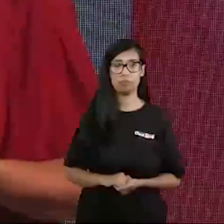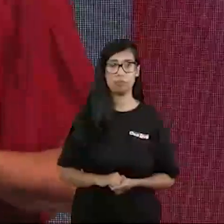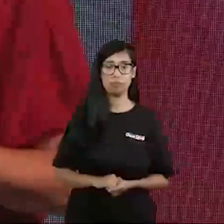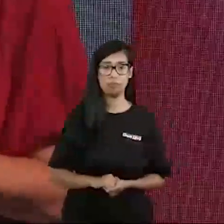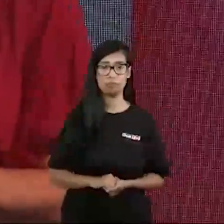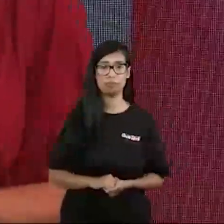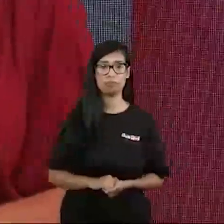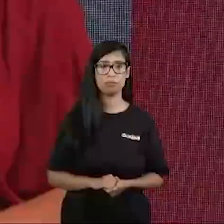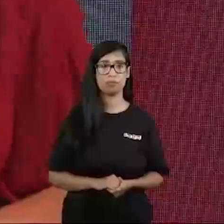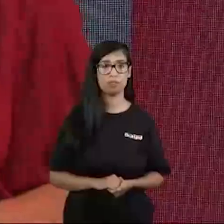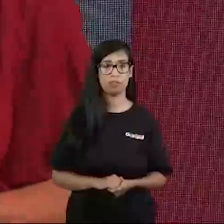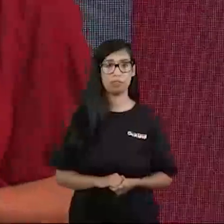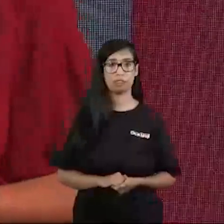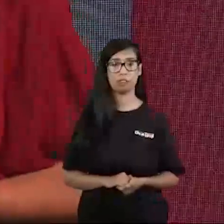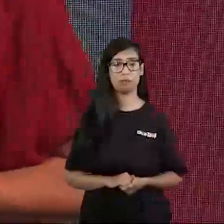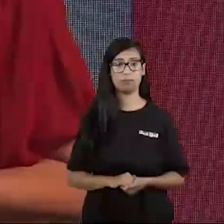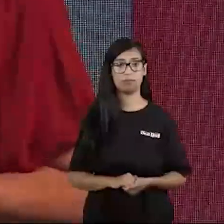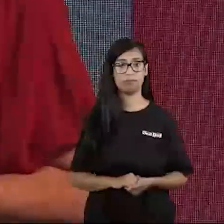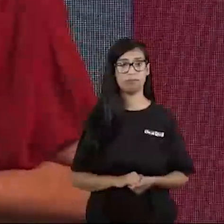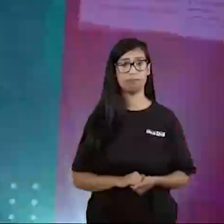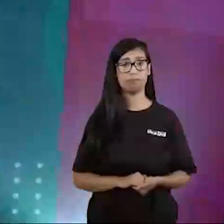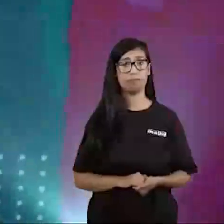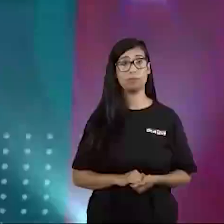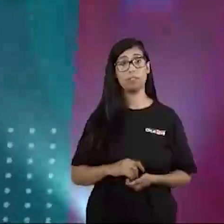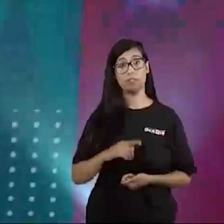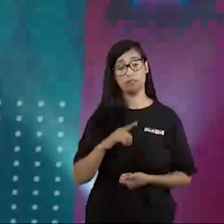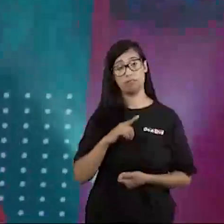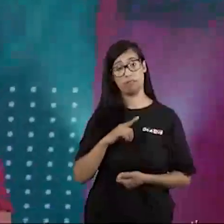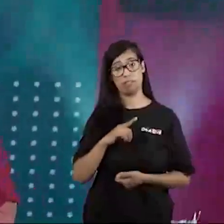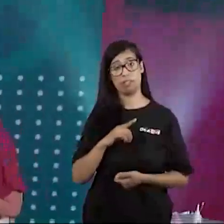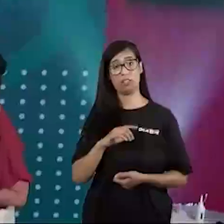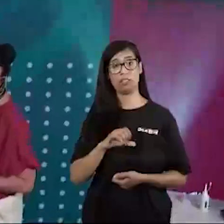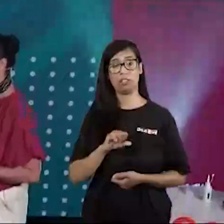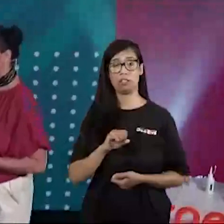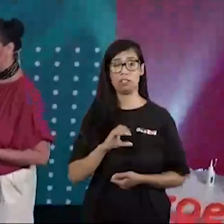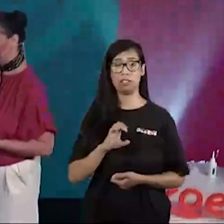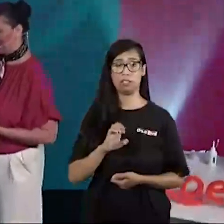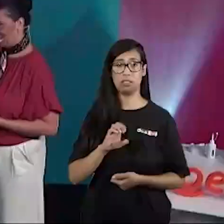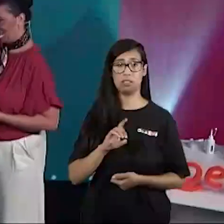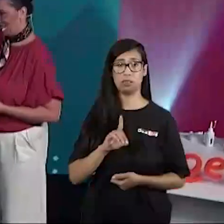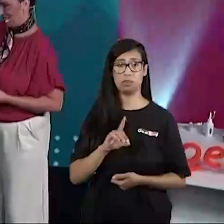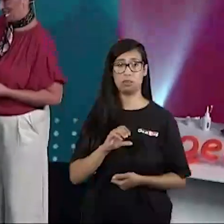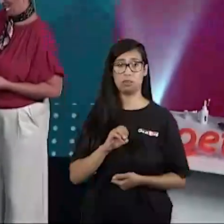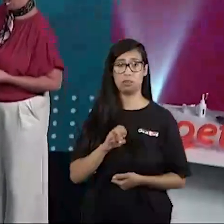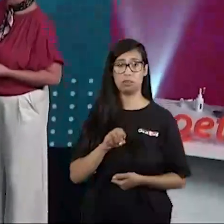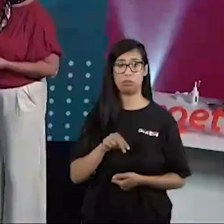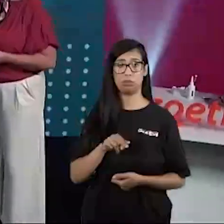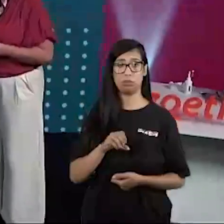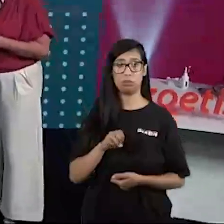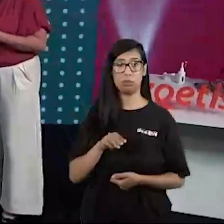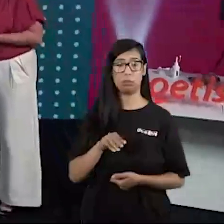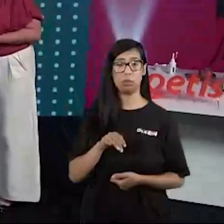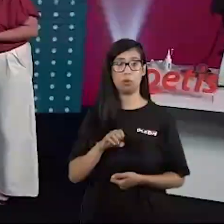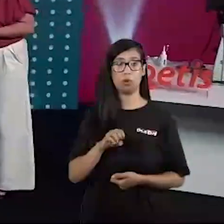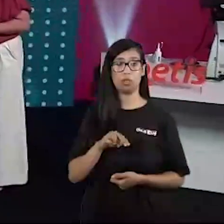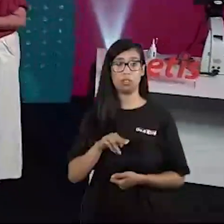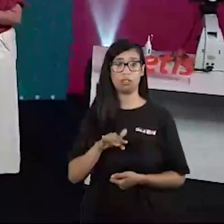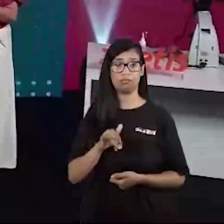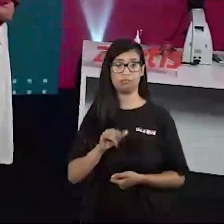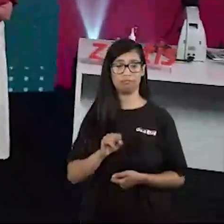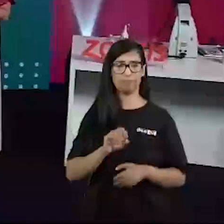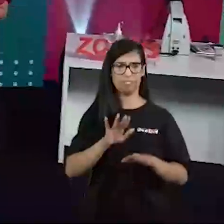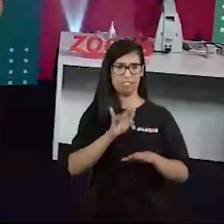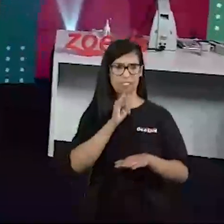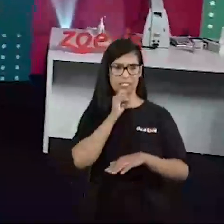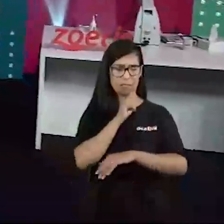achou bacilo e vai pensar muito mais na pseudomonas, por exemplo. Tá. Estendendo, se for na pele. Se for na pele e